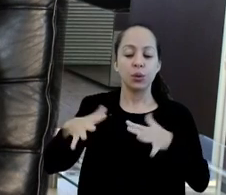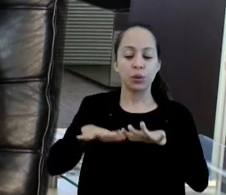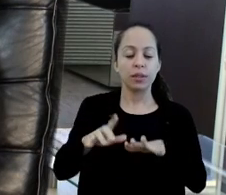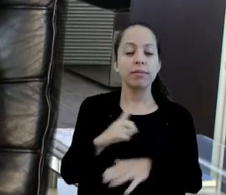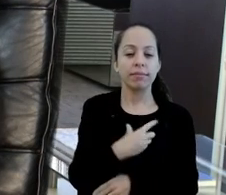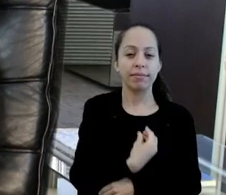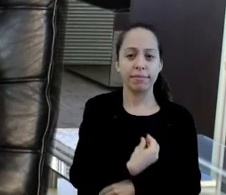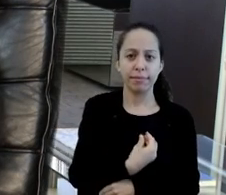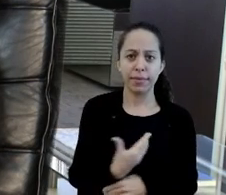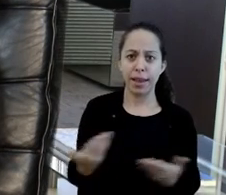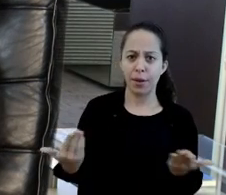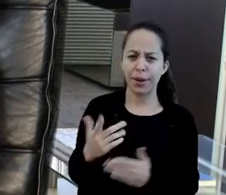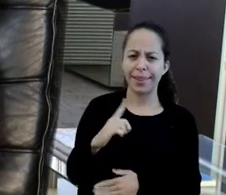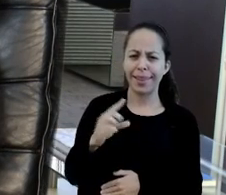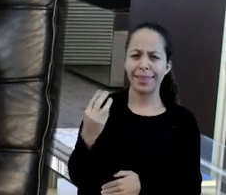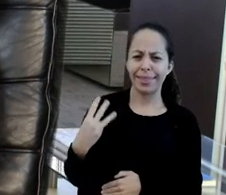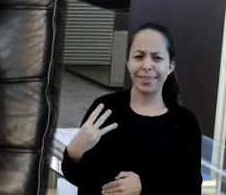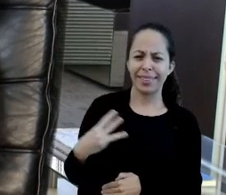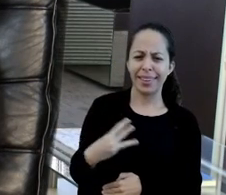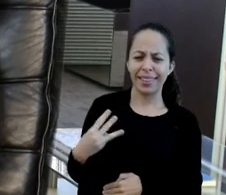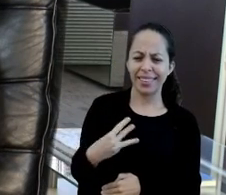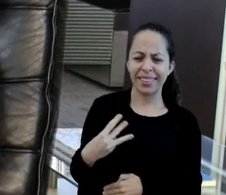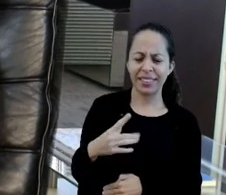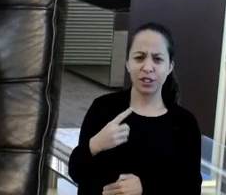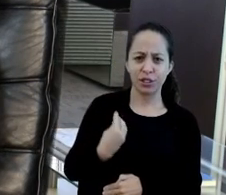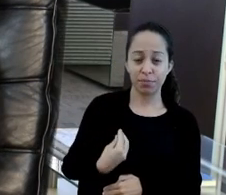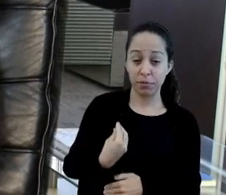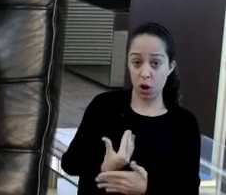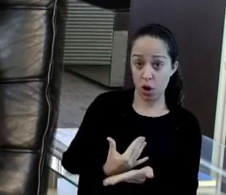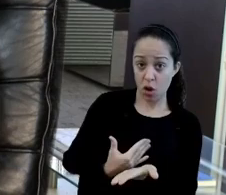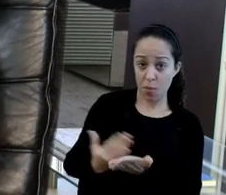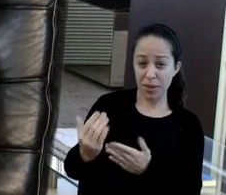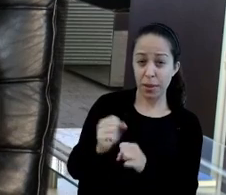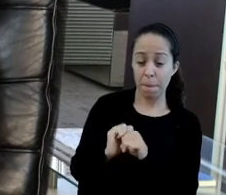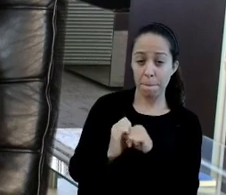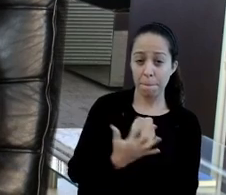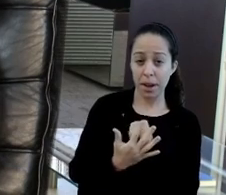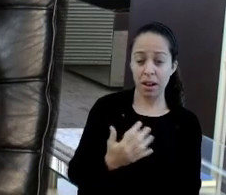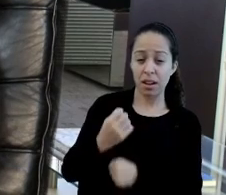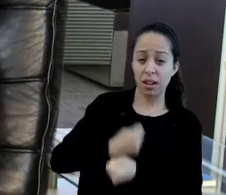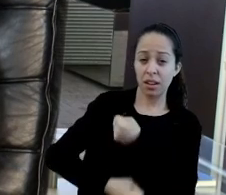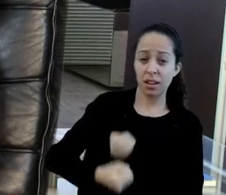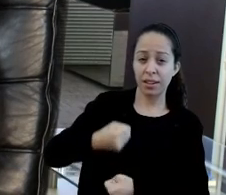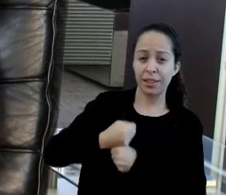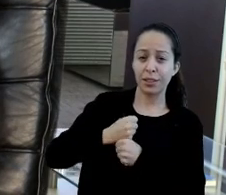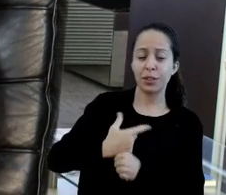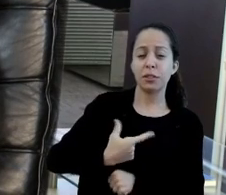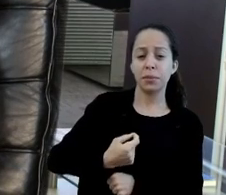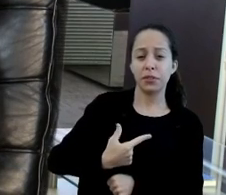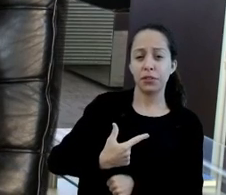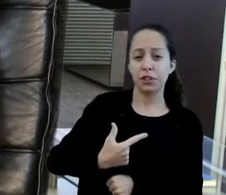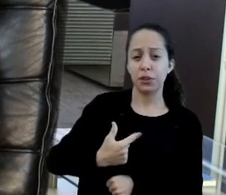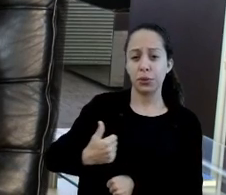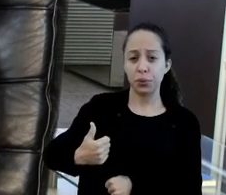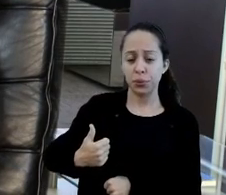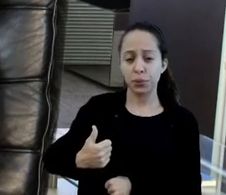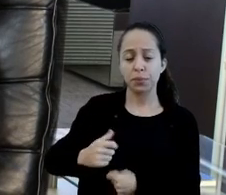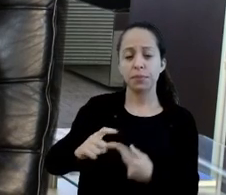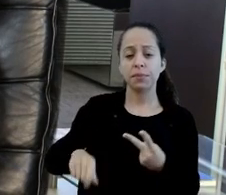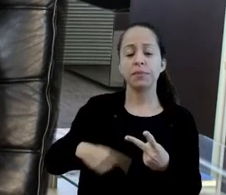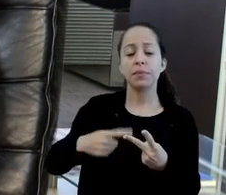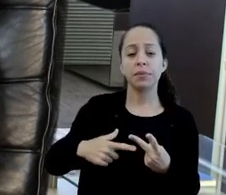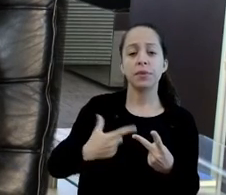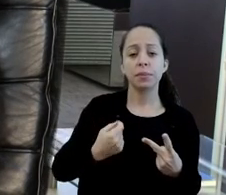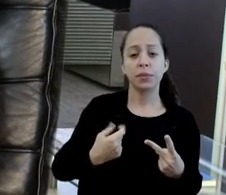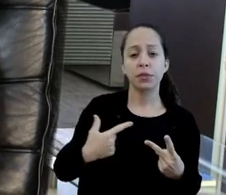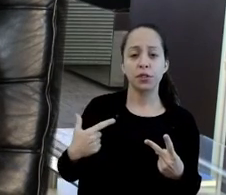3ª edição dele, começou na pandemia, né, em 2021, 2022, e esse ano